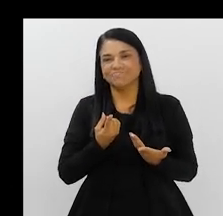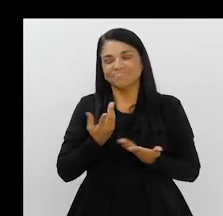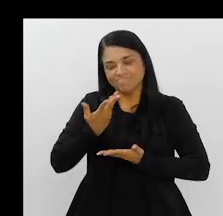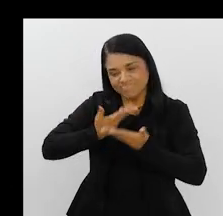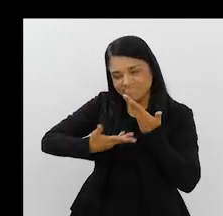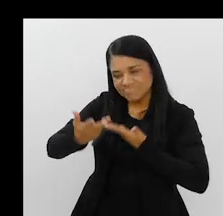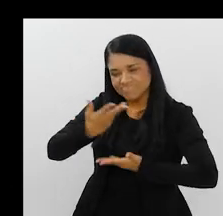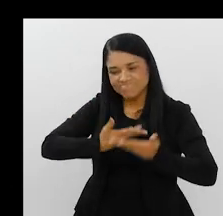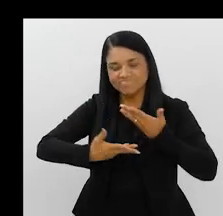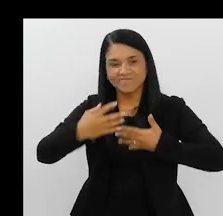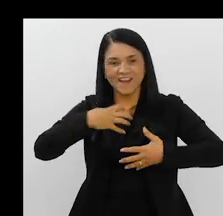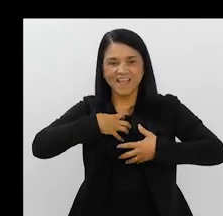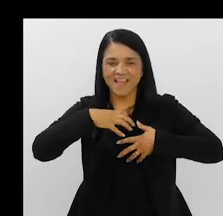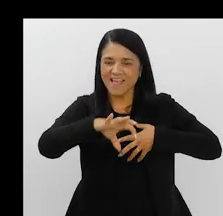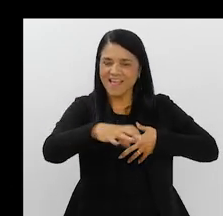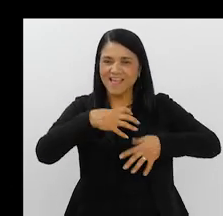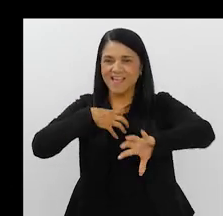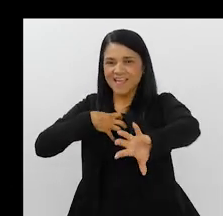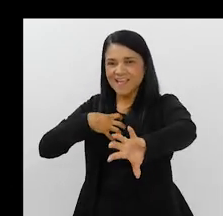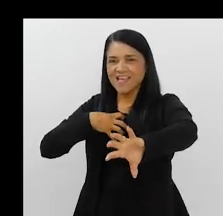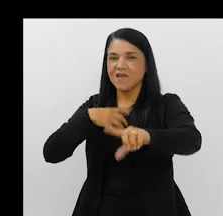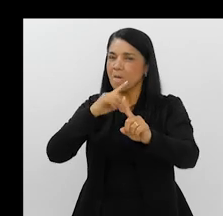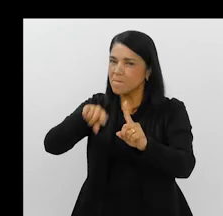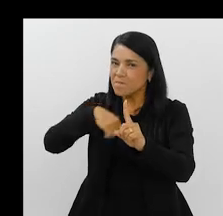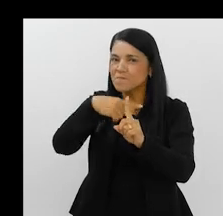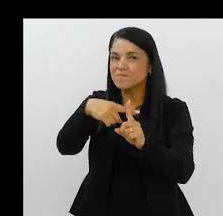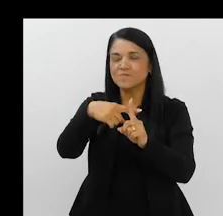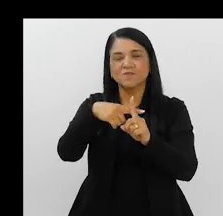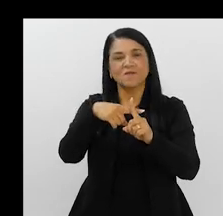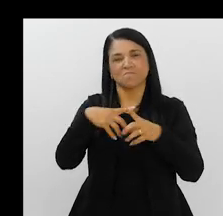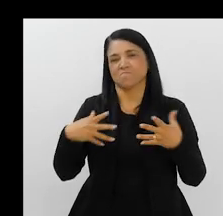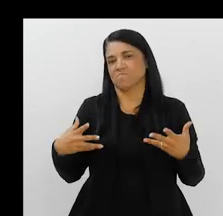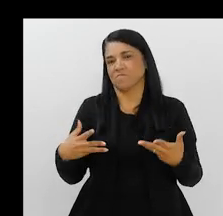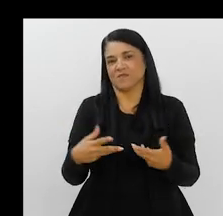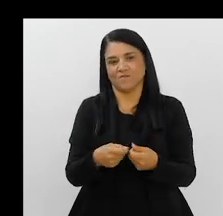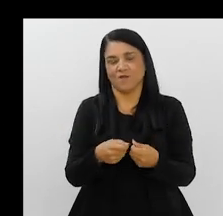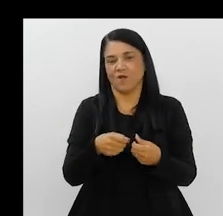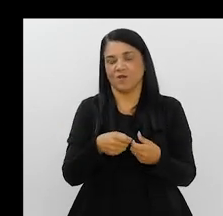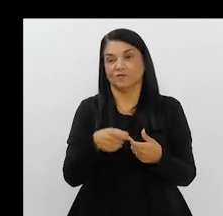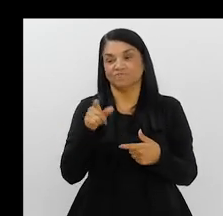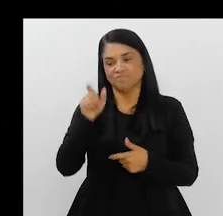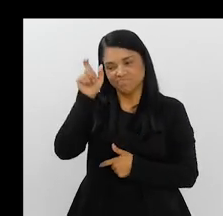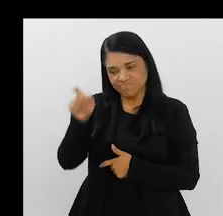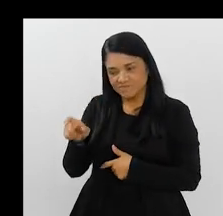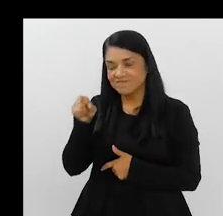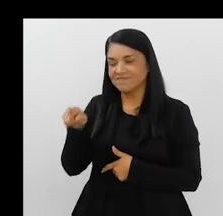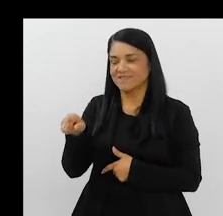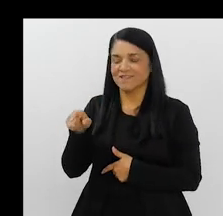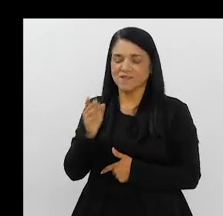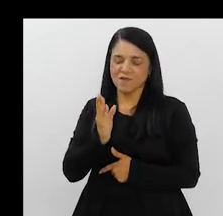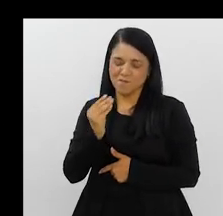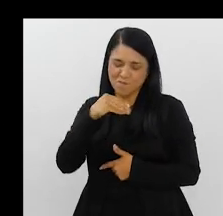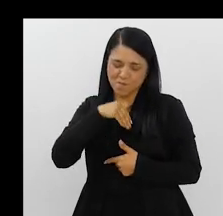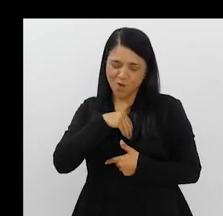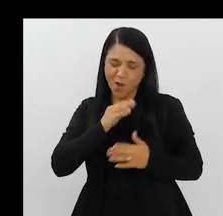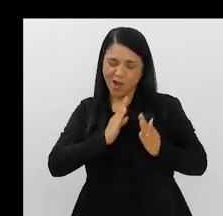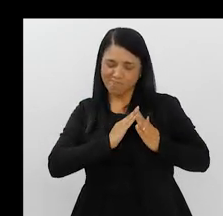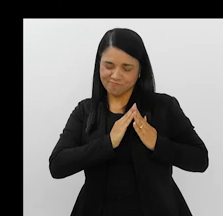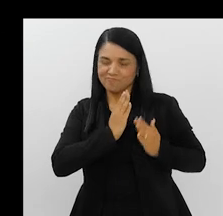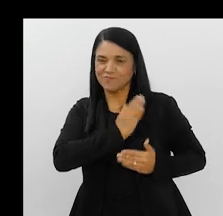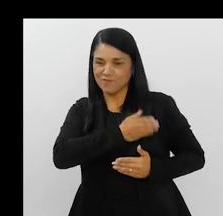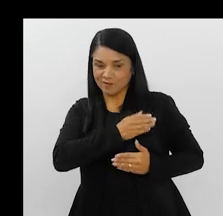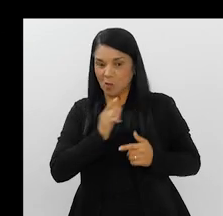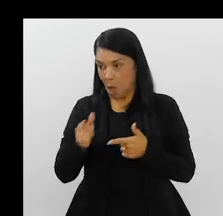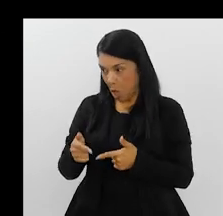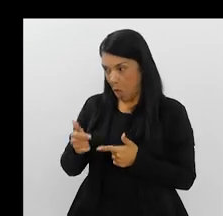essa coisa da empatia, positivamente, é ótimo. Então você é um dos caras que mora no meu coração. Deu